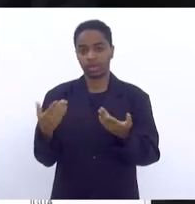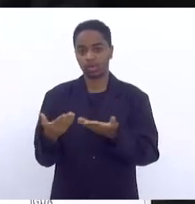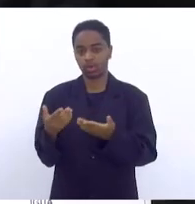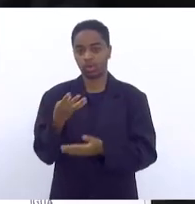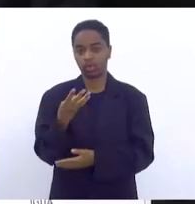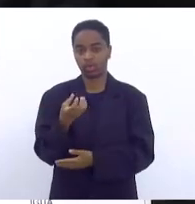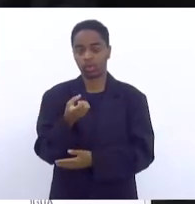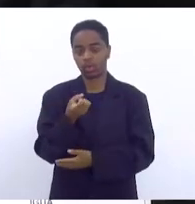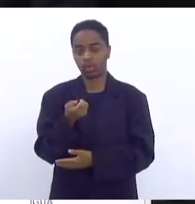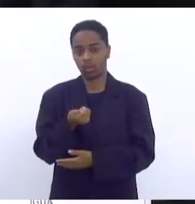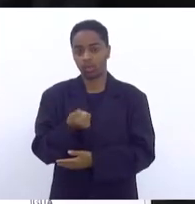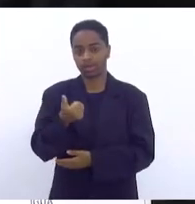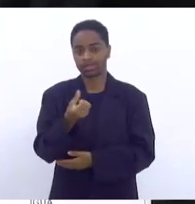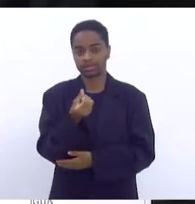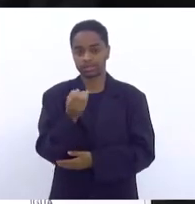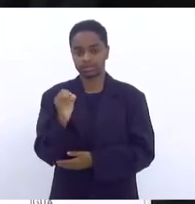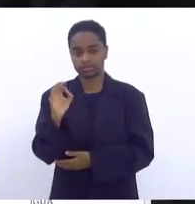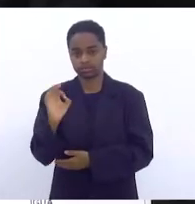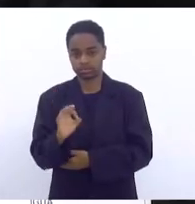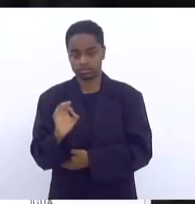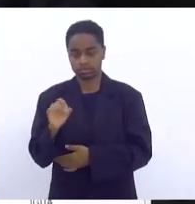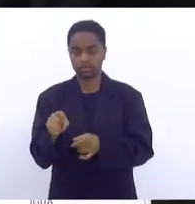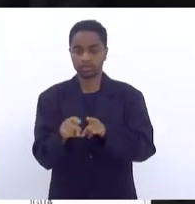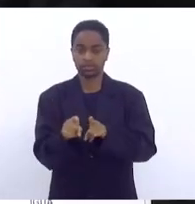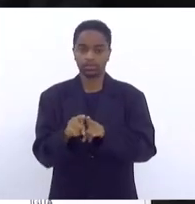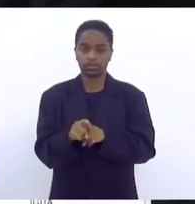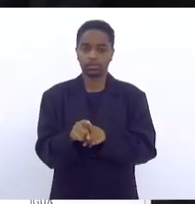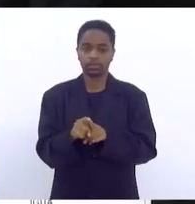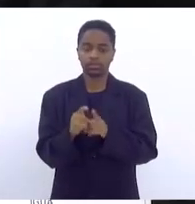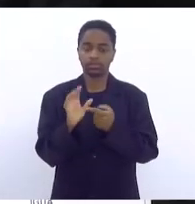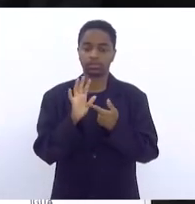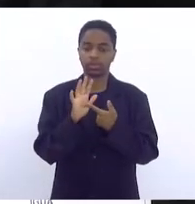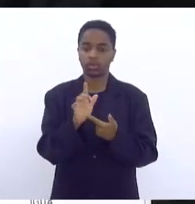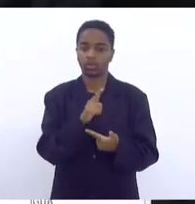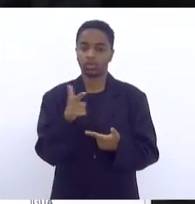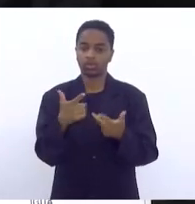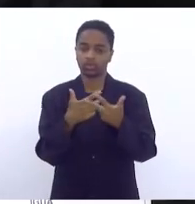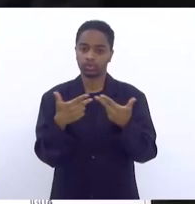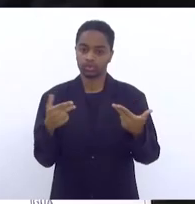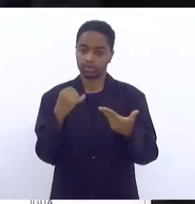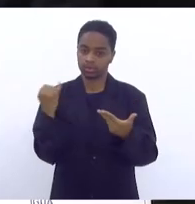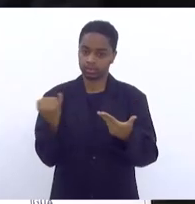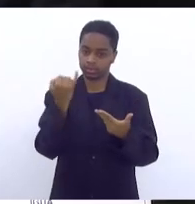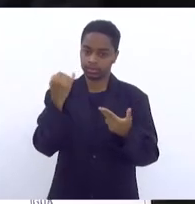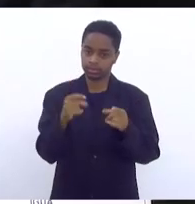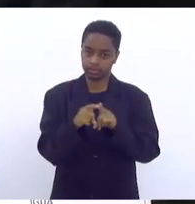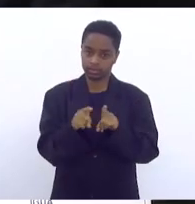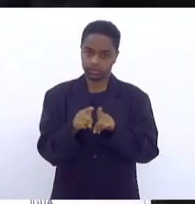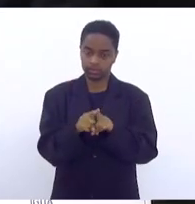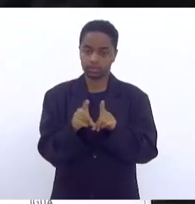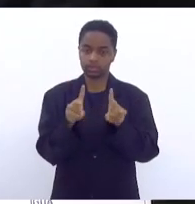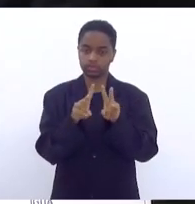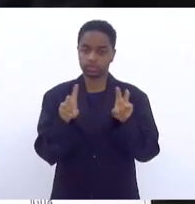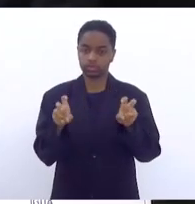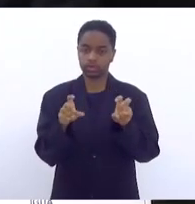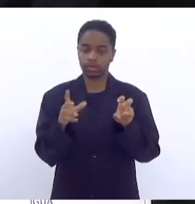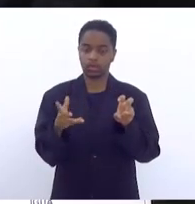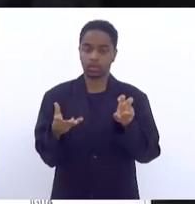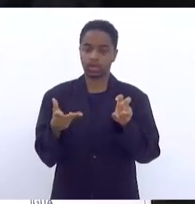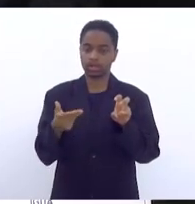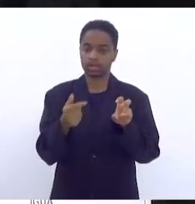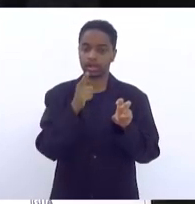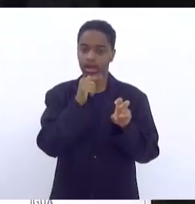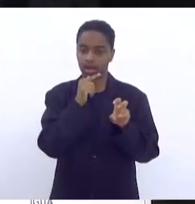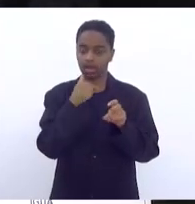dito isso e também eh chamando atenção para um outro ponto aqui muito importante suscitado relativo à qualidade da água eu queria